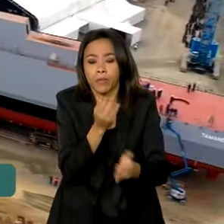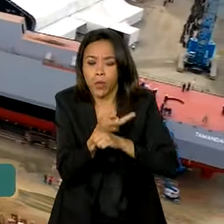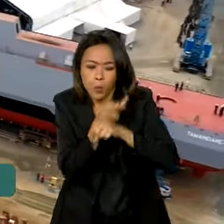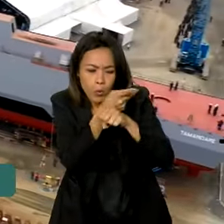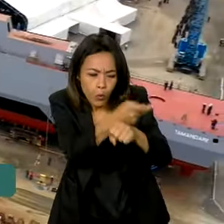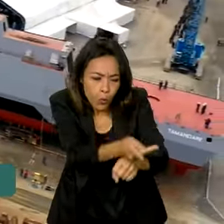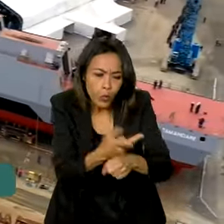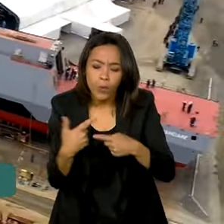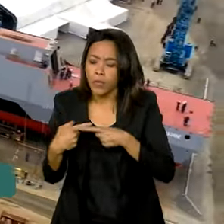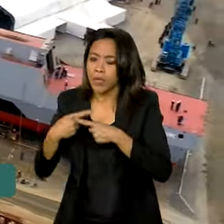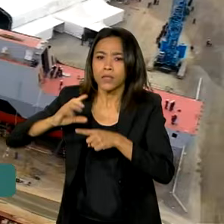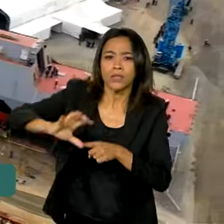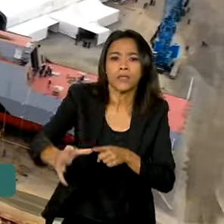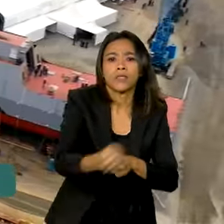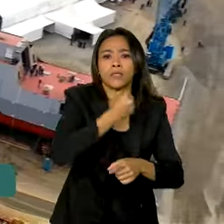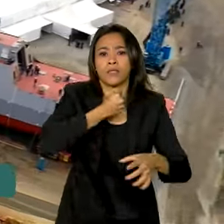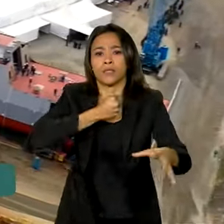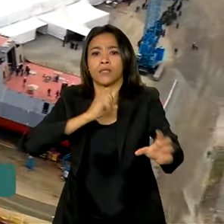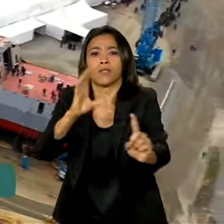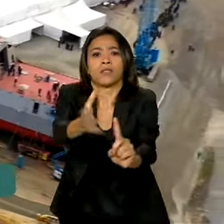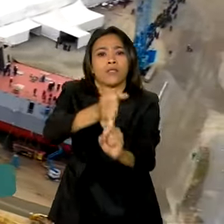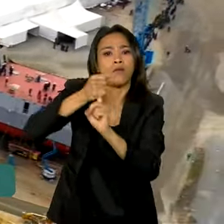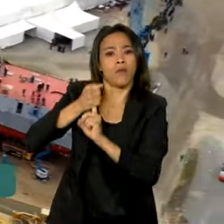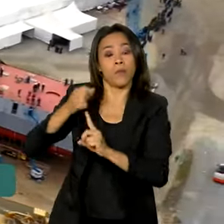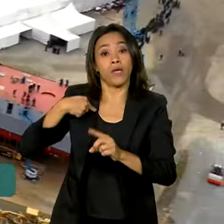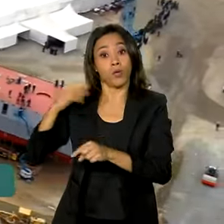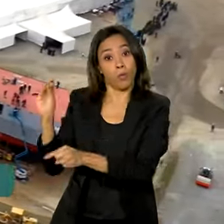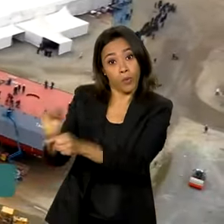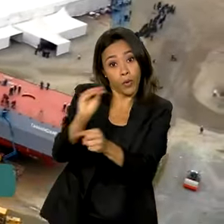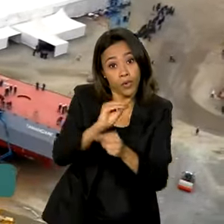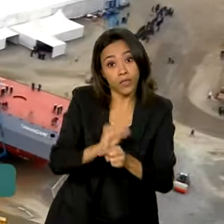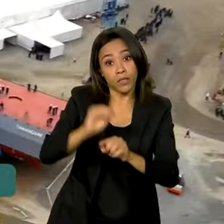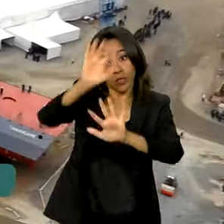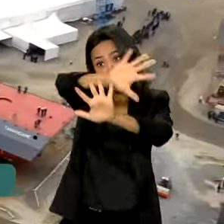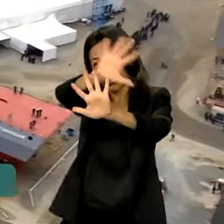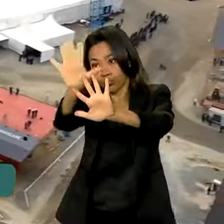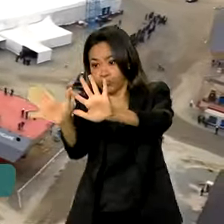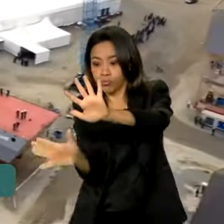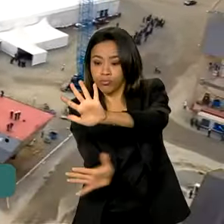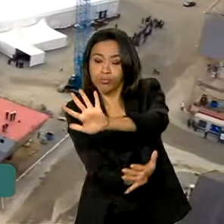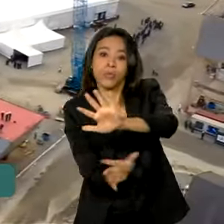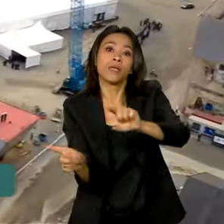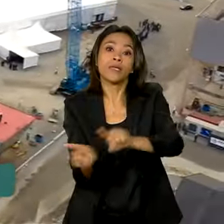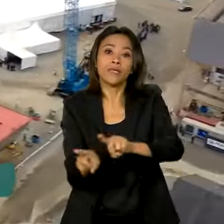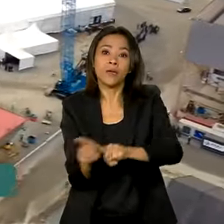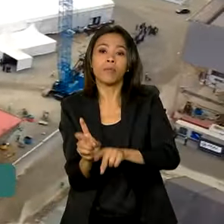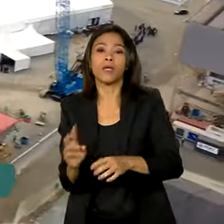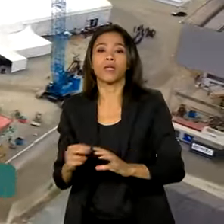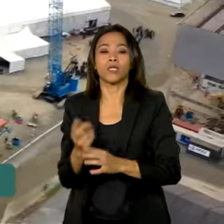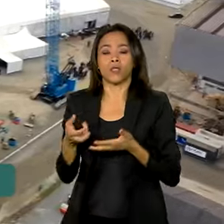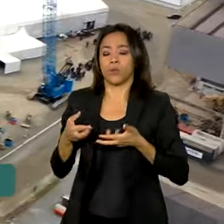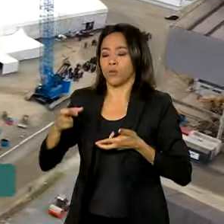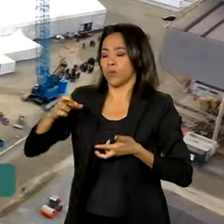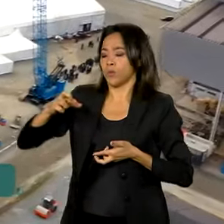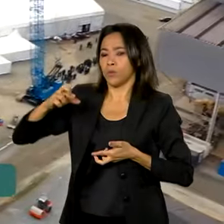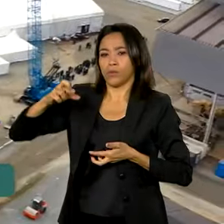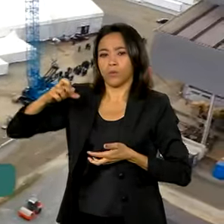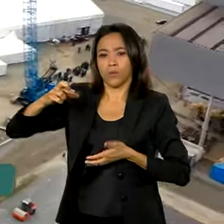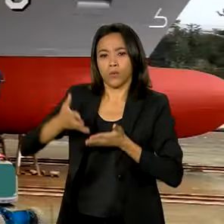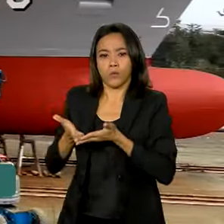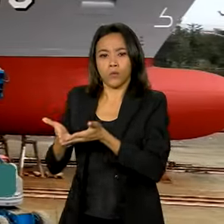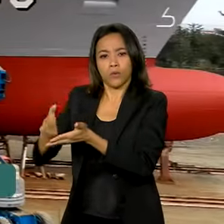e salvamento, defesa do litoral e patrulhamento das águas brasileiras, com foco